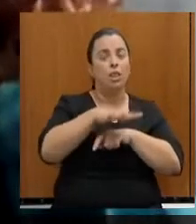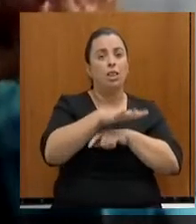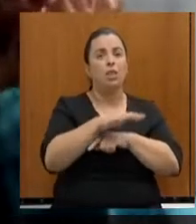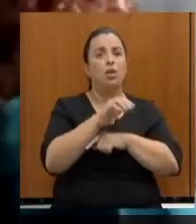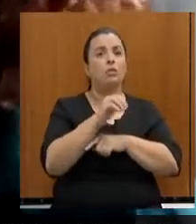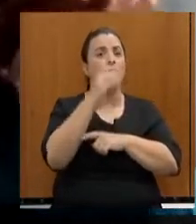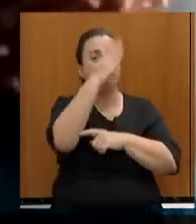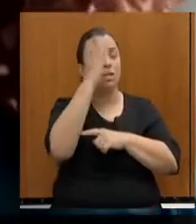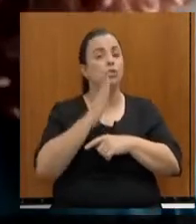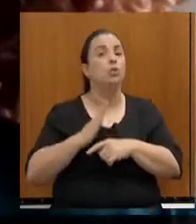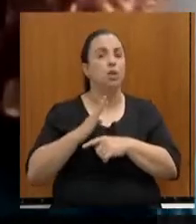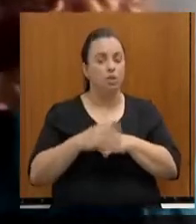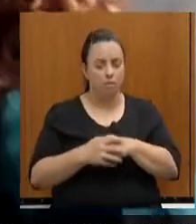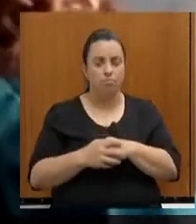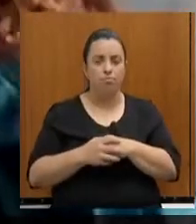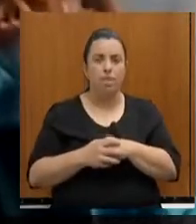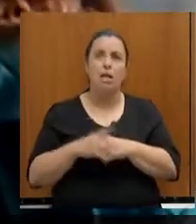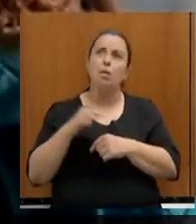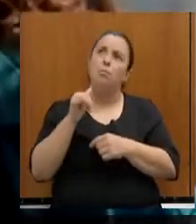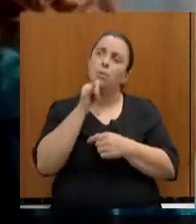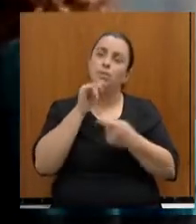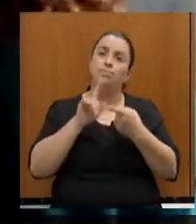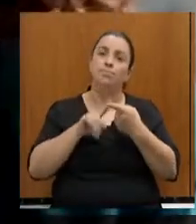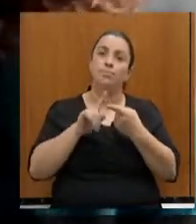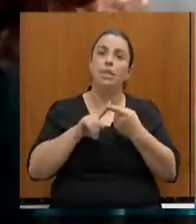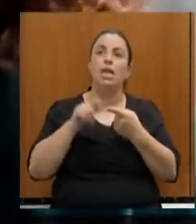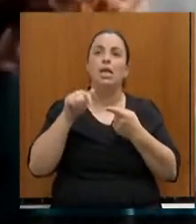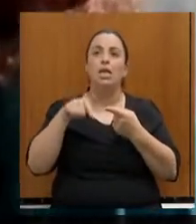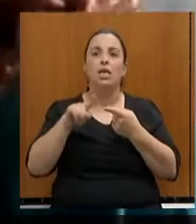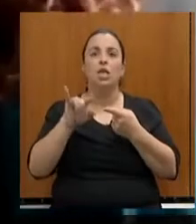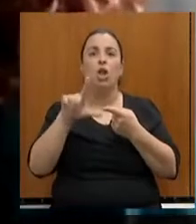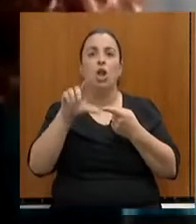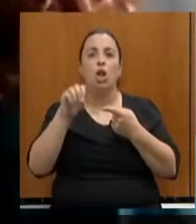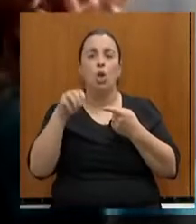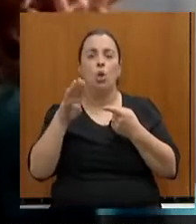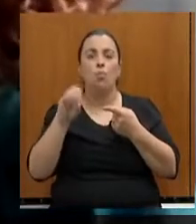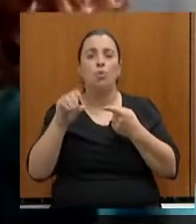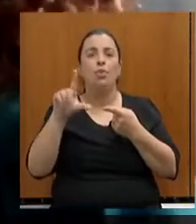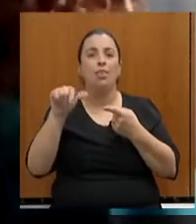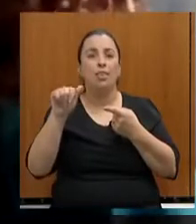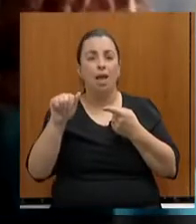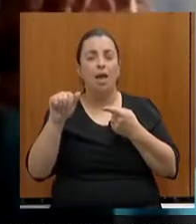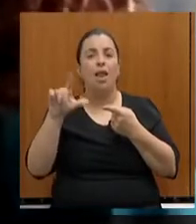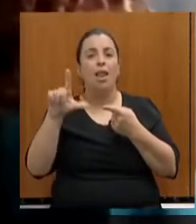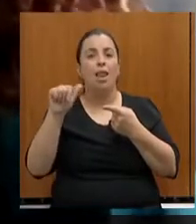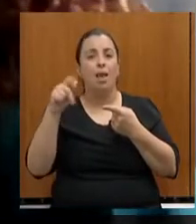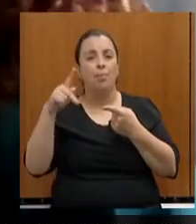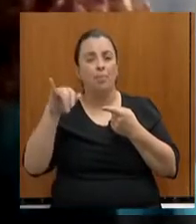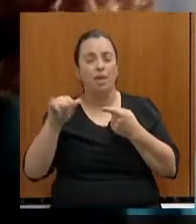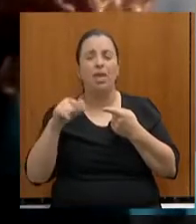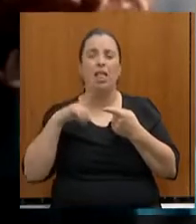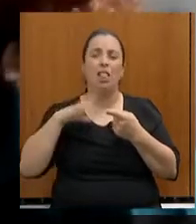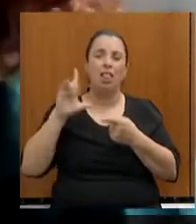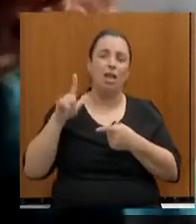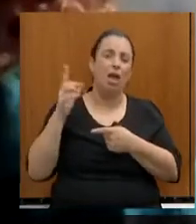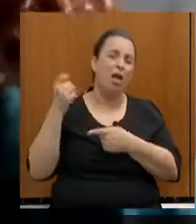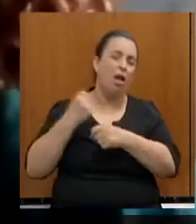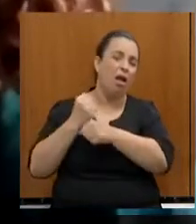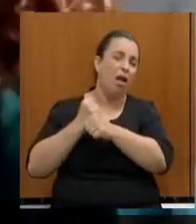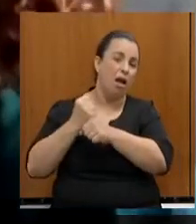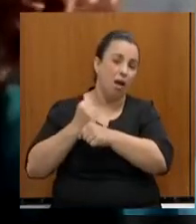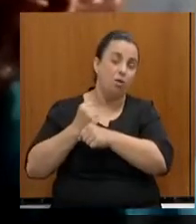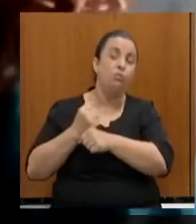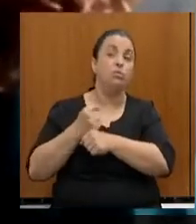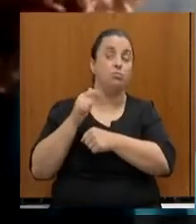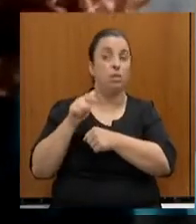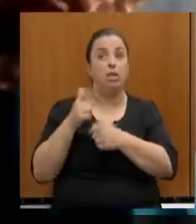especial na extração do que tratamos do Quilombo da Lapinha Jetta mais de 200 anos lá atrás famílias e devia é que criou do